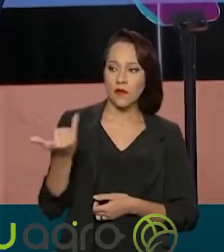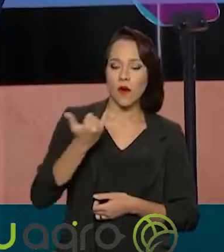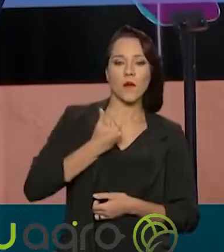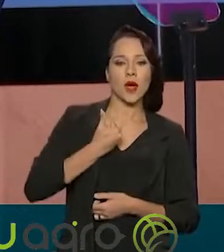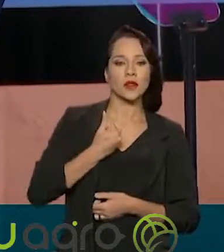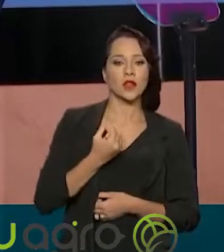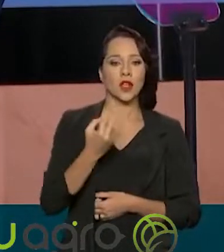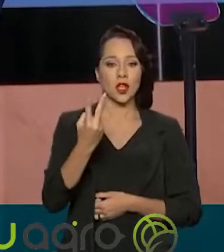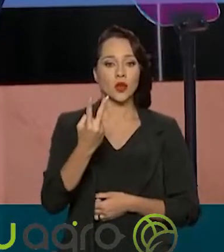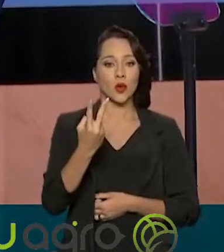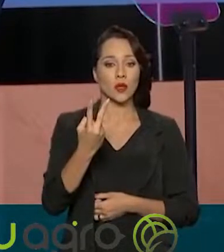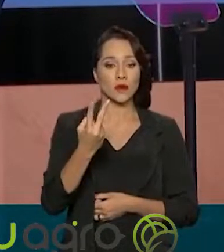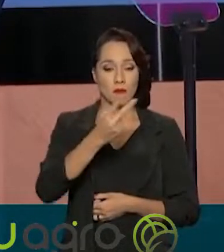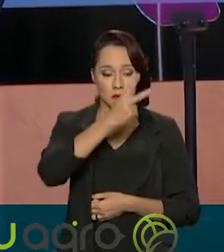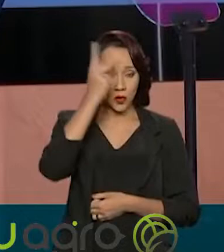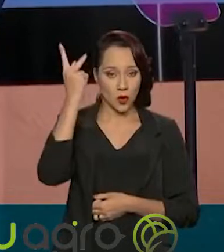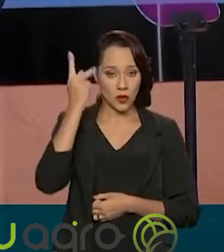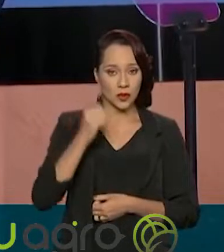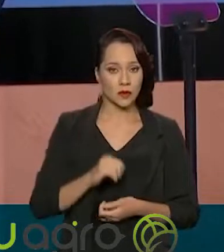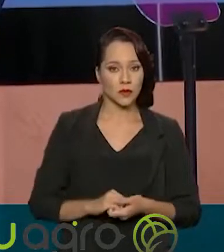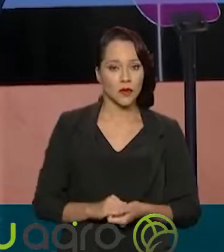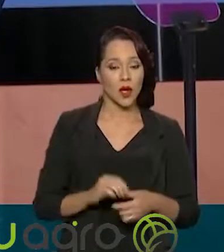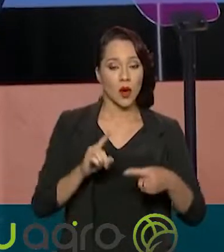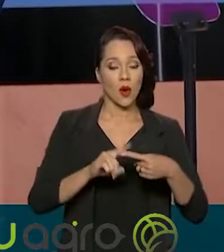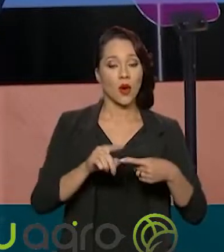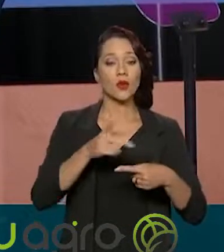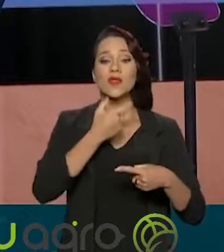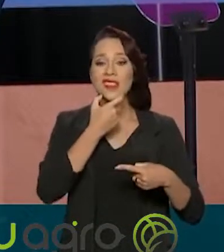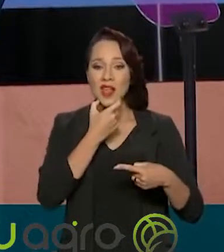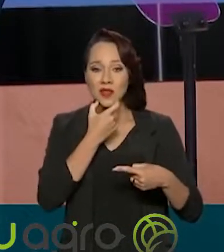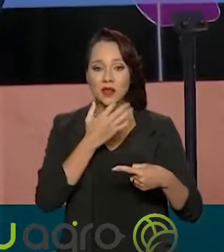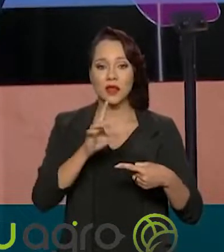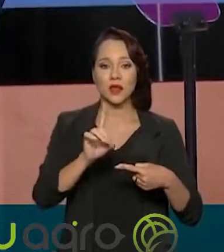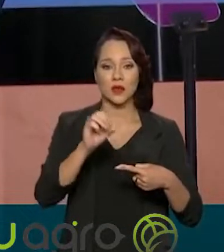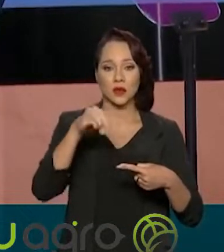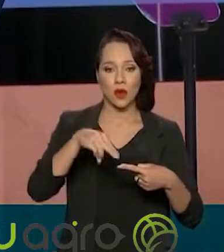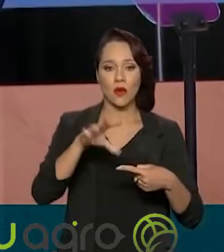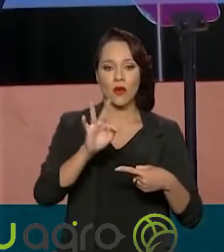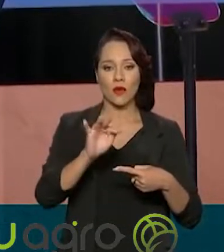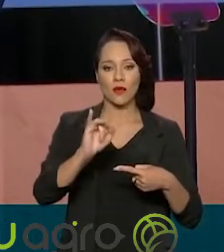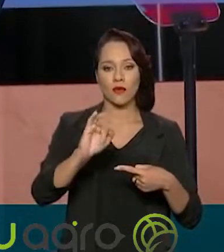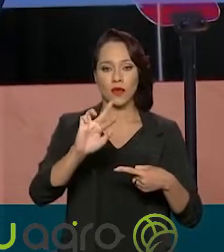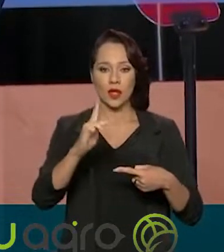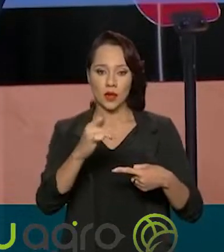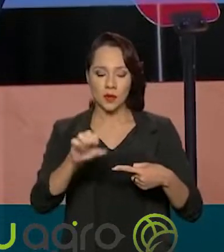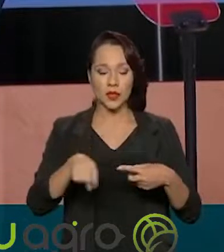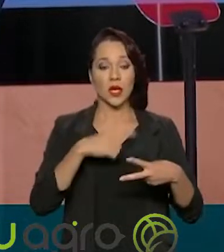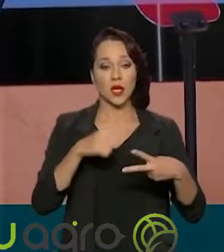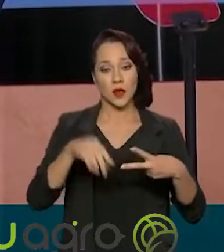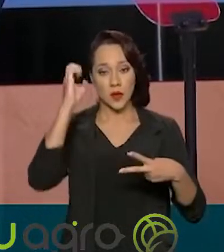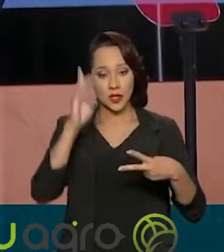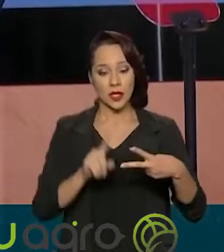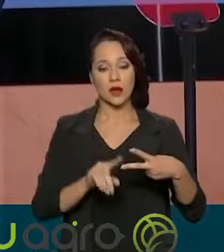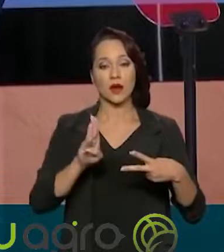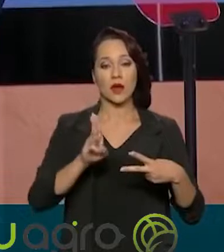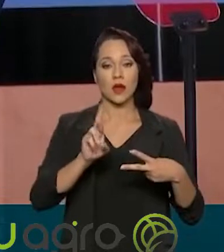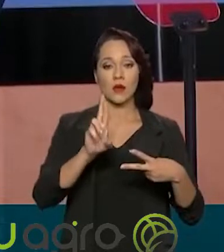que dois cidadãos, um britânico, Dom Phillips, e um brasileiro, Bruno